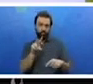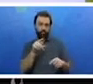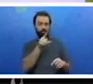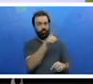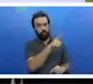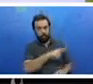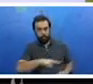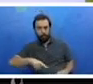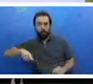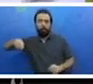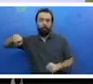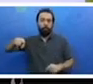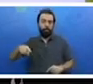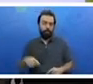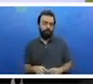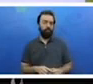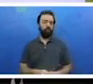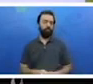embaixo, ok?